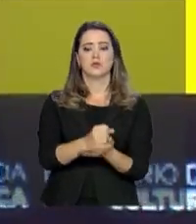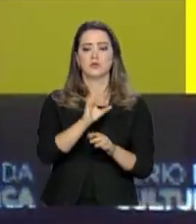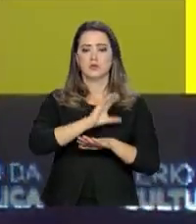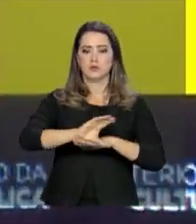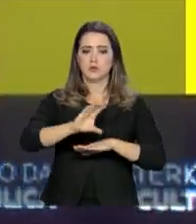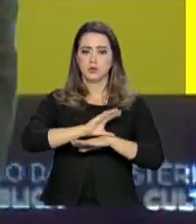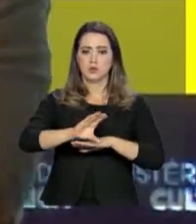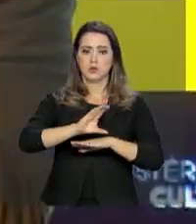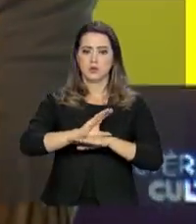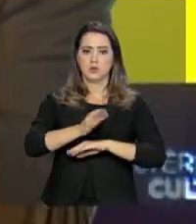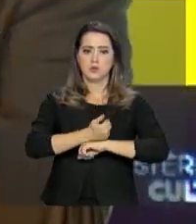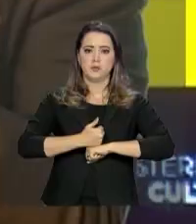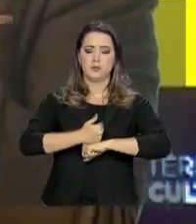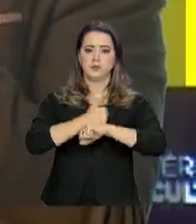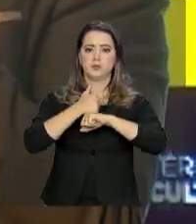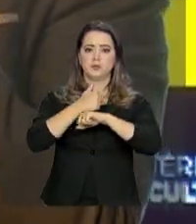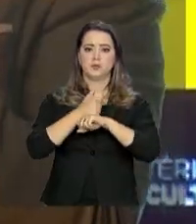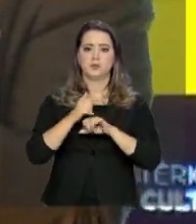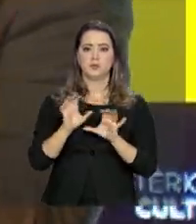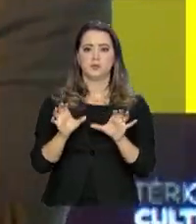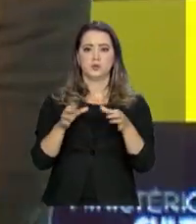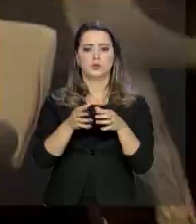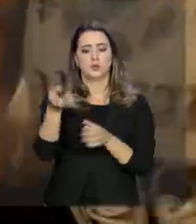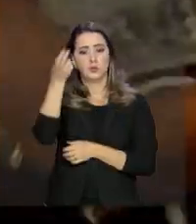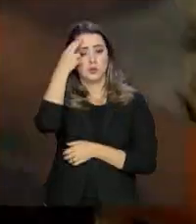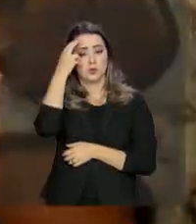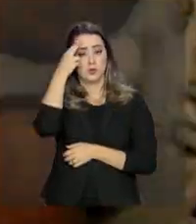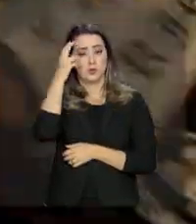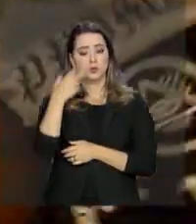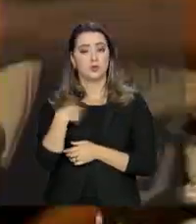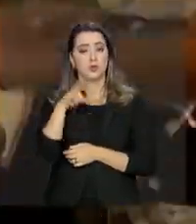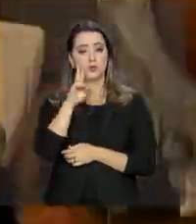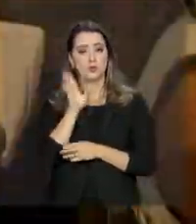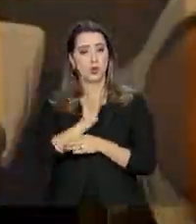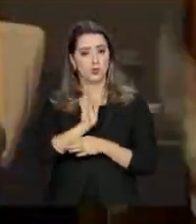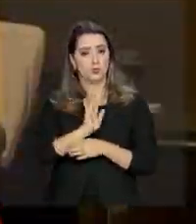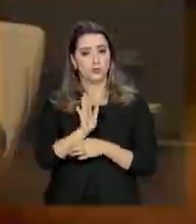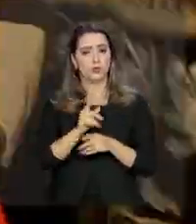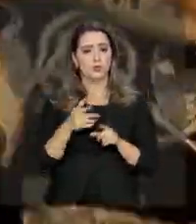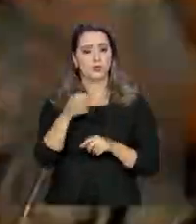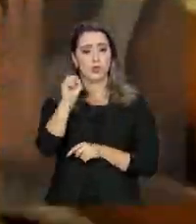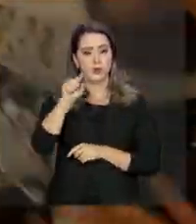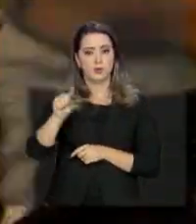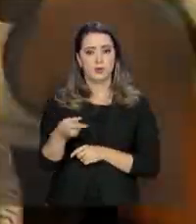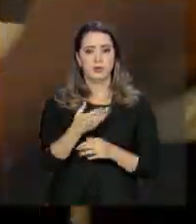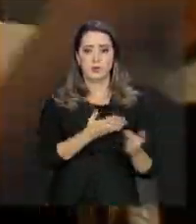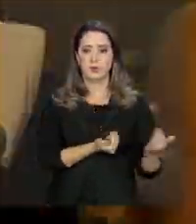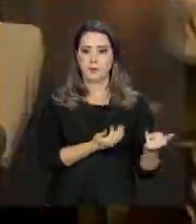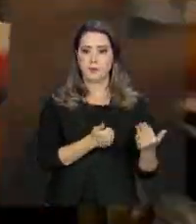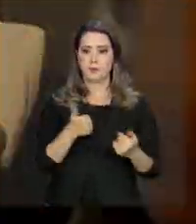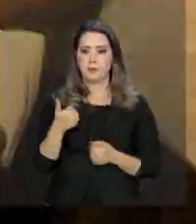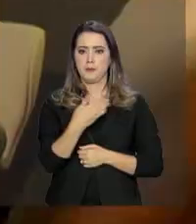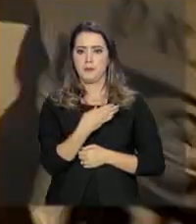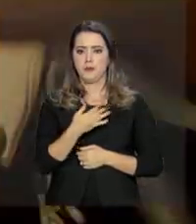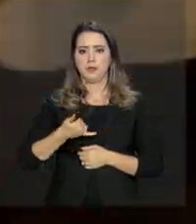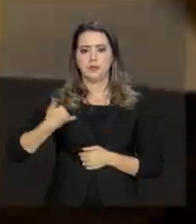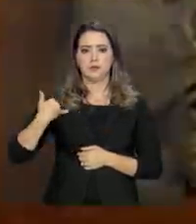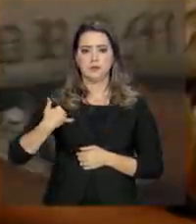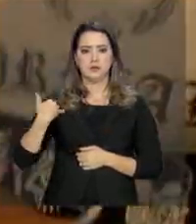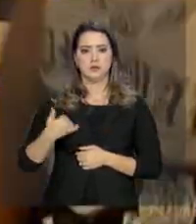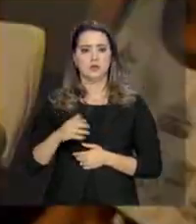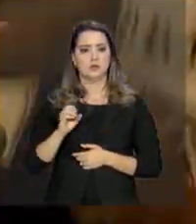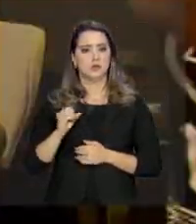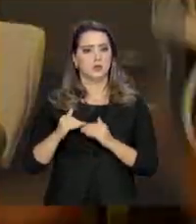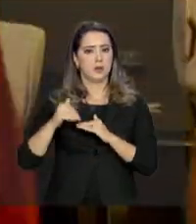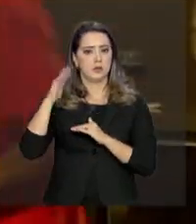cursos profissionalizantes nas áreas de cultura e audiovisual para 8 mil jovens com 14 anos de